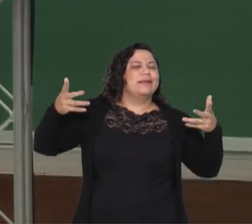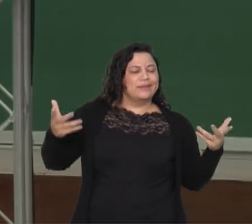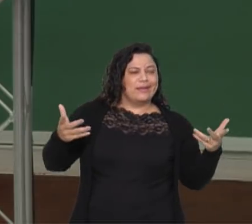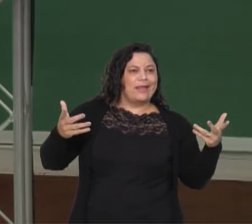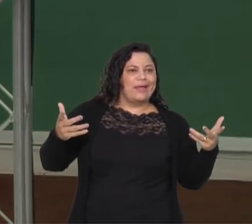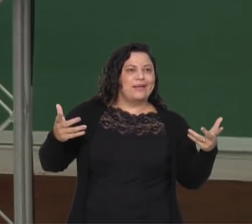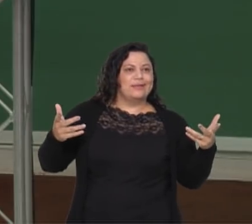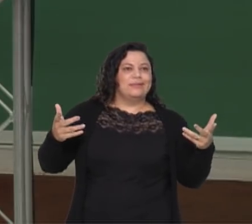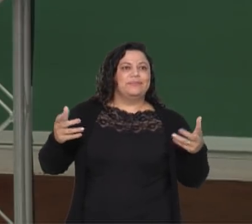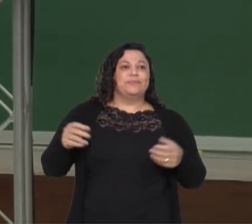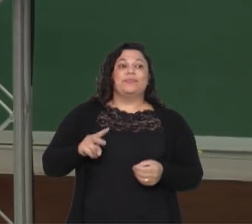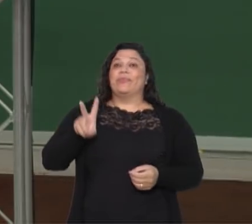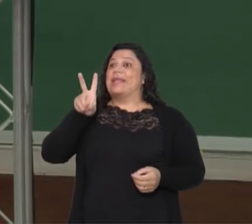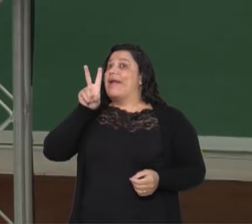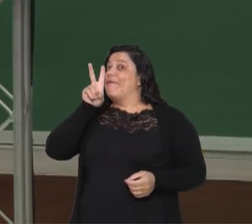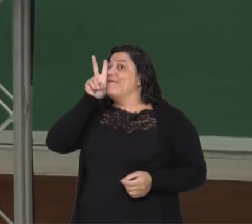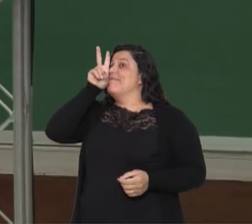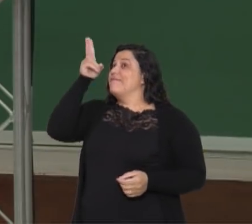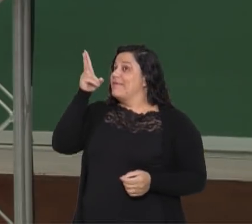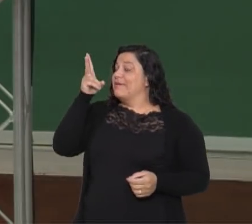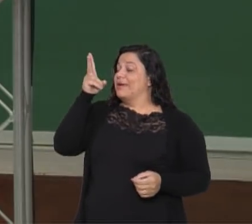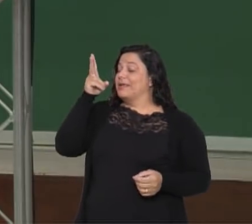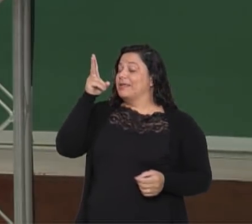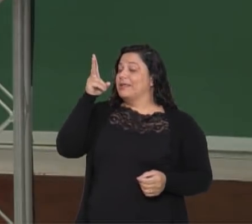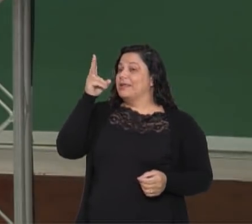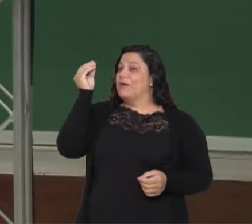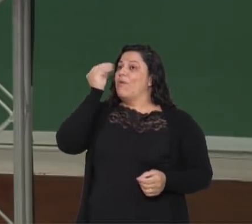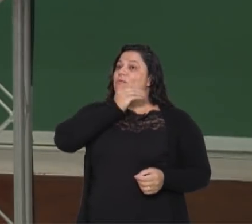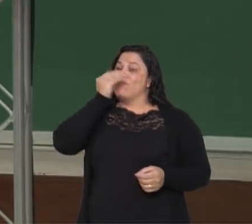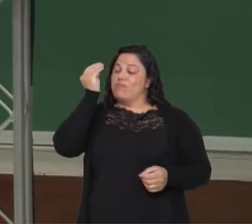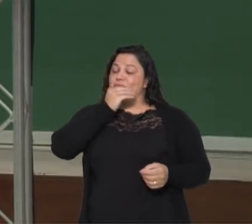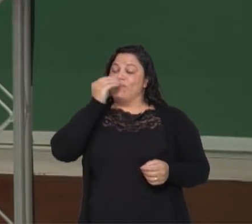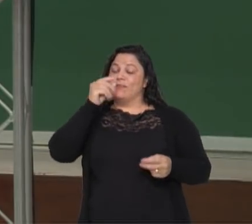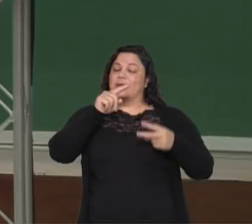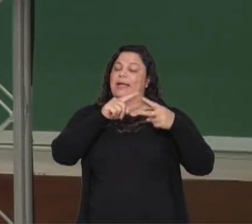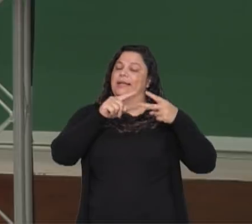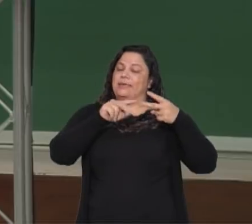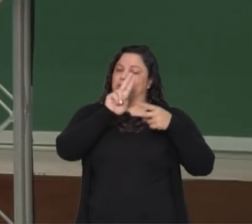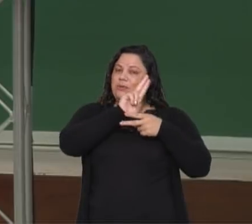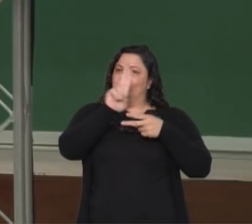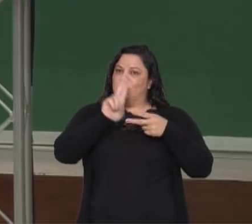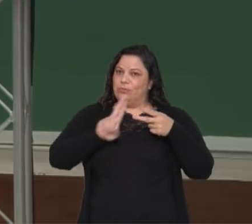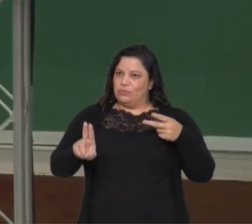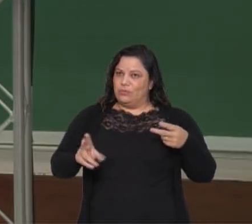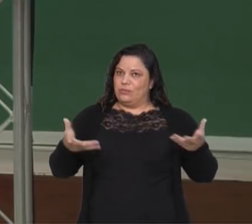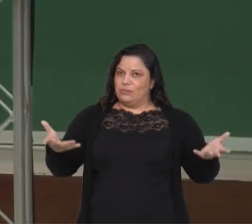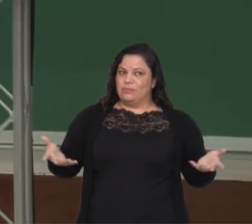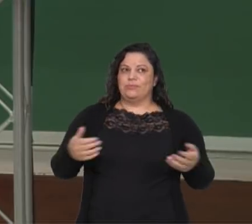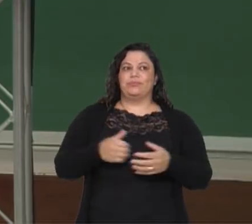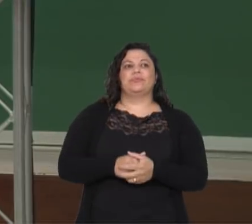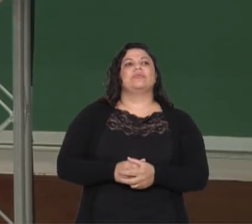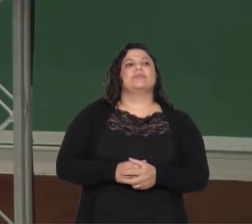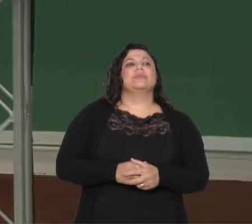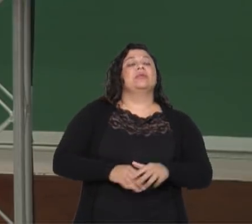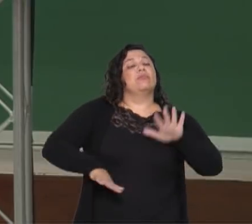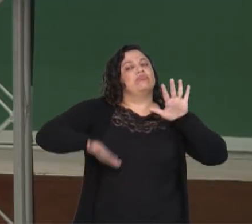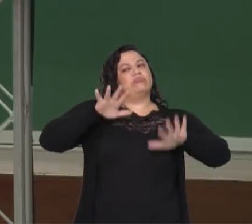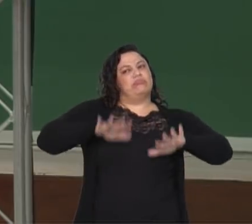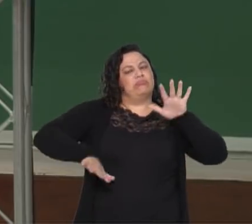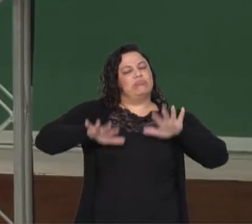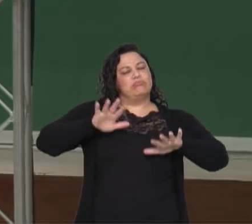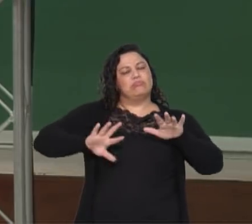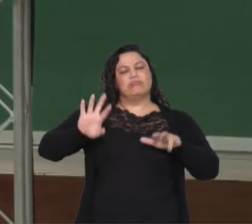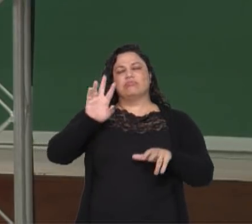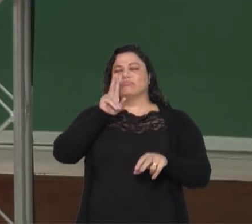associado a forte ou fraco. E essa questão de intensidade depender da força do agente